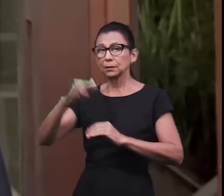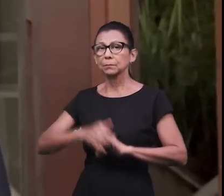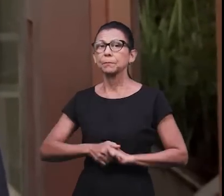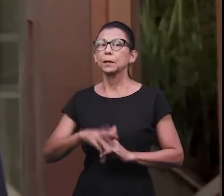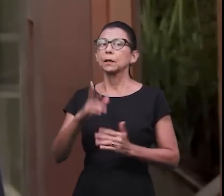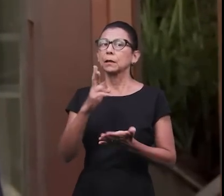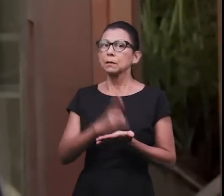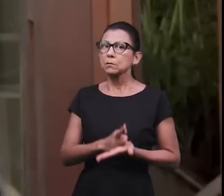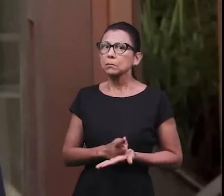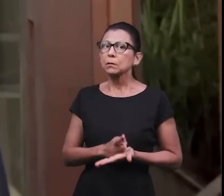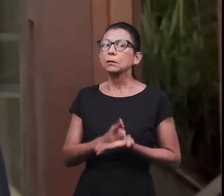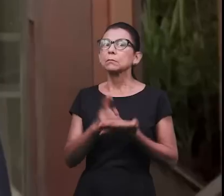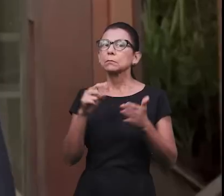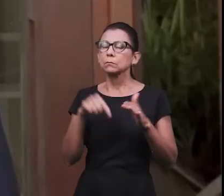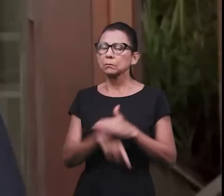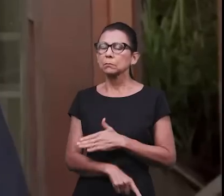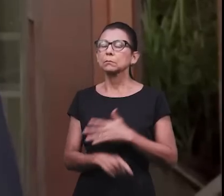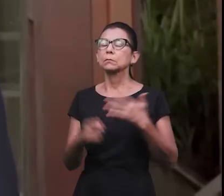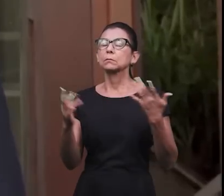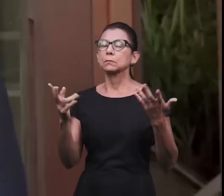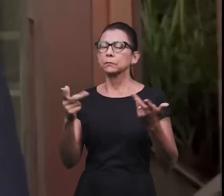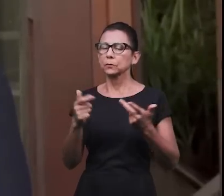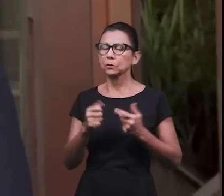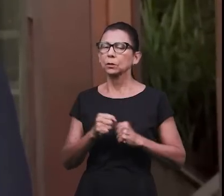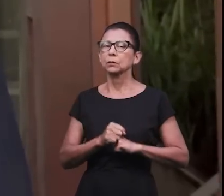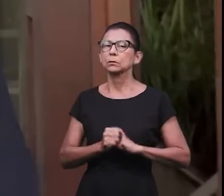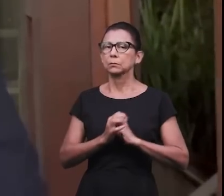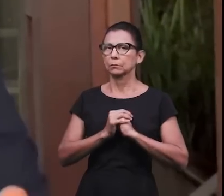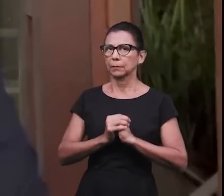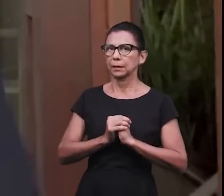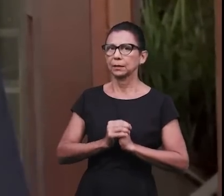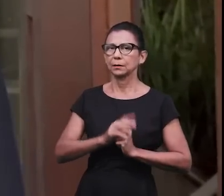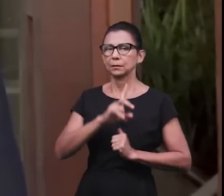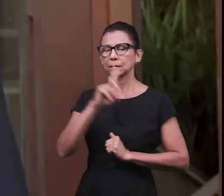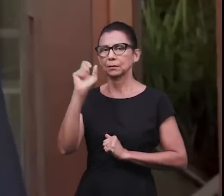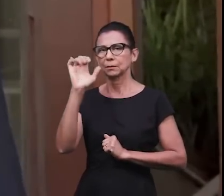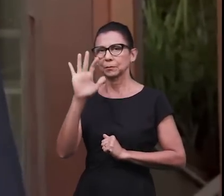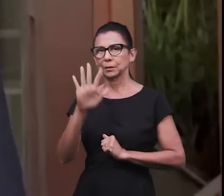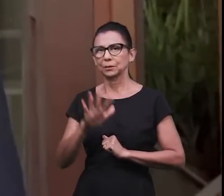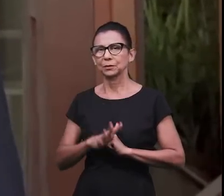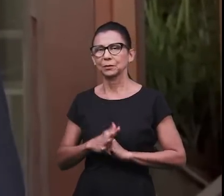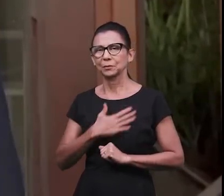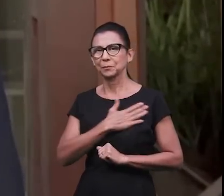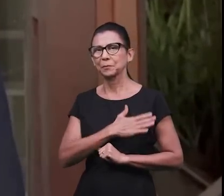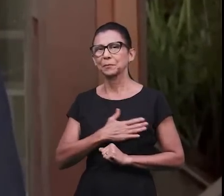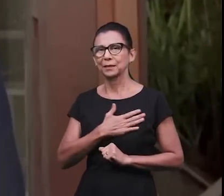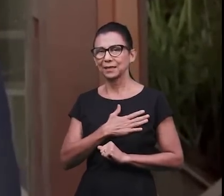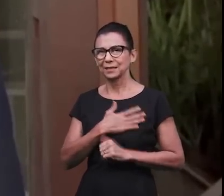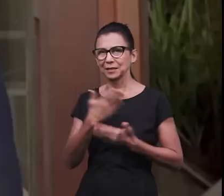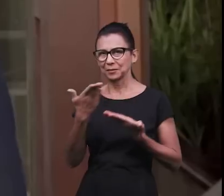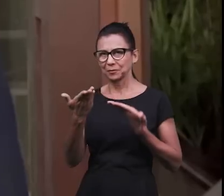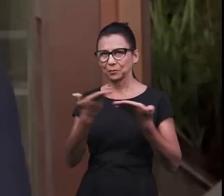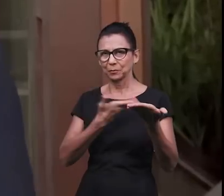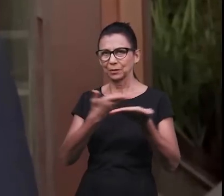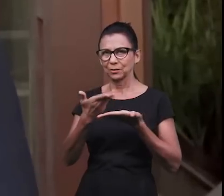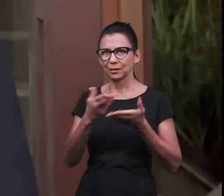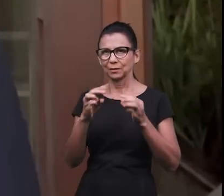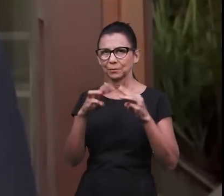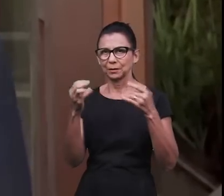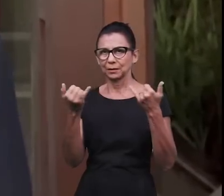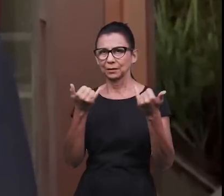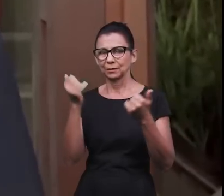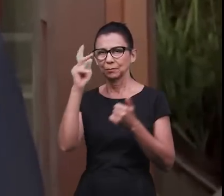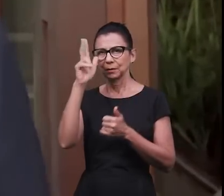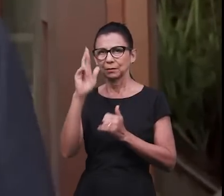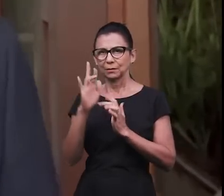e benefícios do Senhor através desse trabalho. Amém? O Senhor abençoe a todos. Prazer estar com os irmãos aqui neste Manaí News.